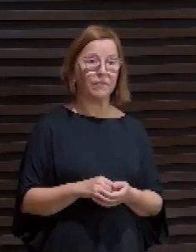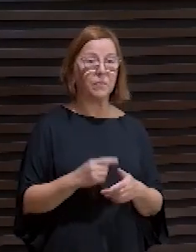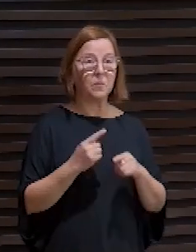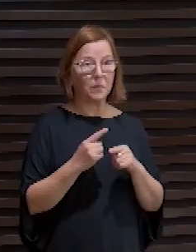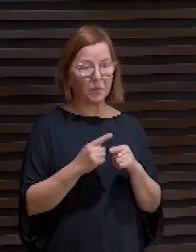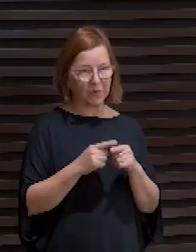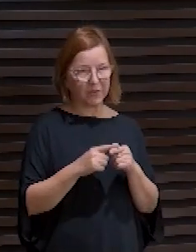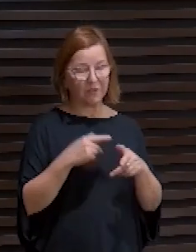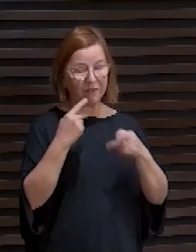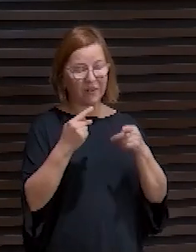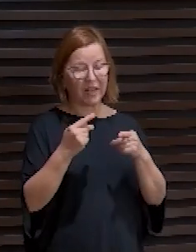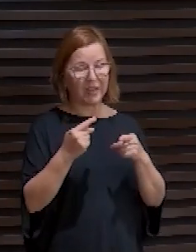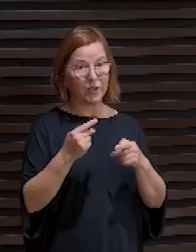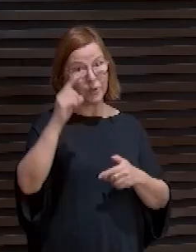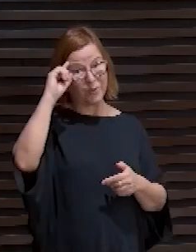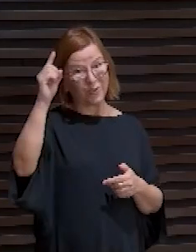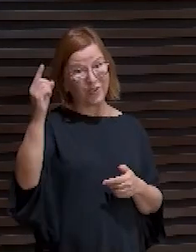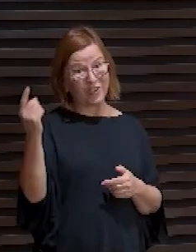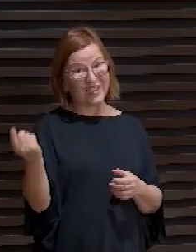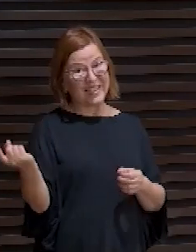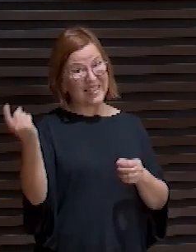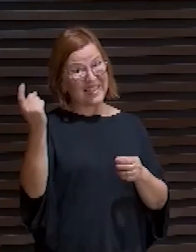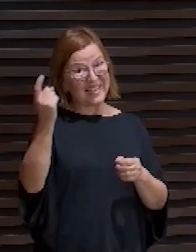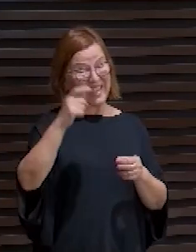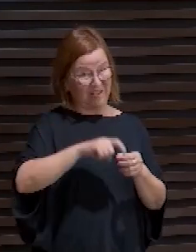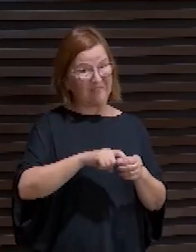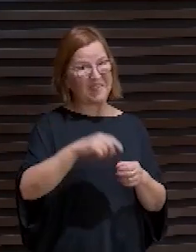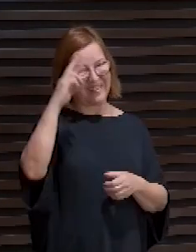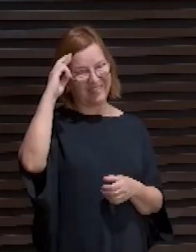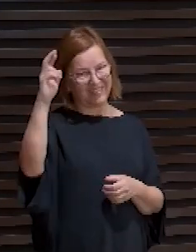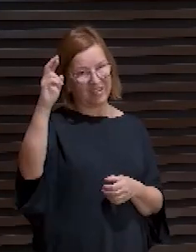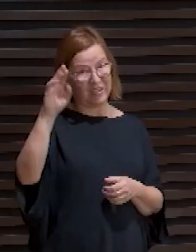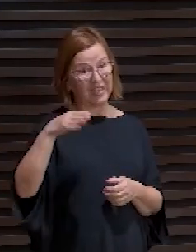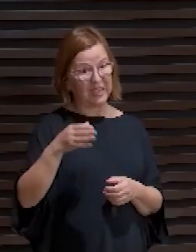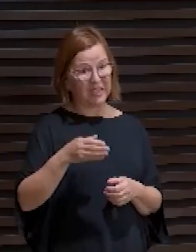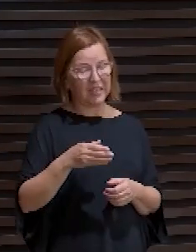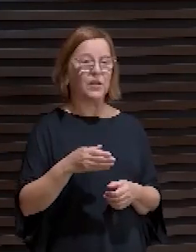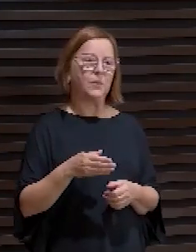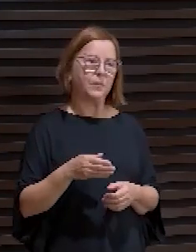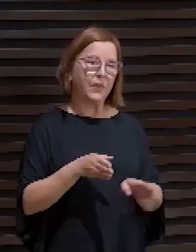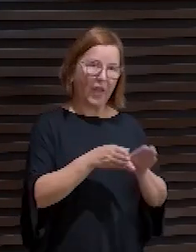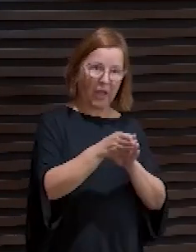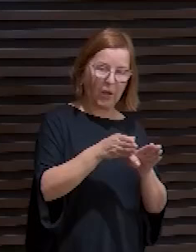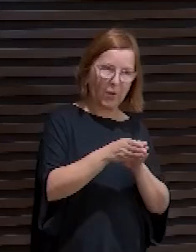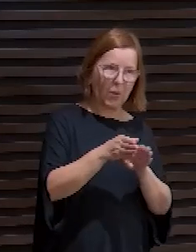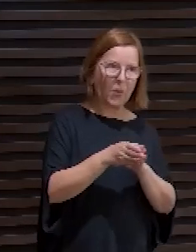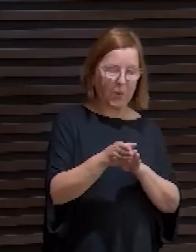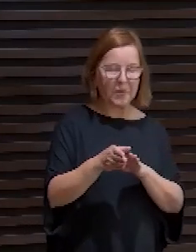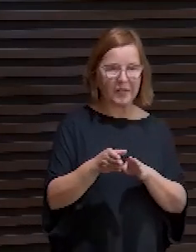dia da vinda do Senhor, que se aproxima e admoesta os negligentes sobre o perigo da